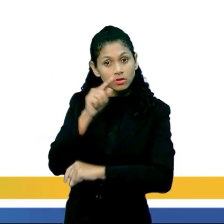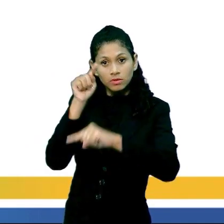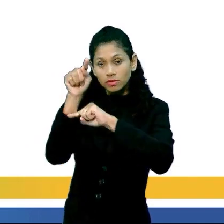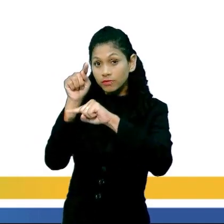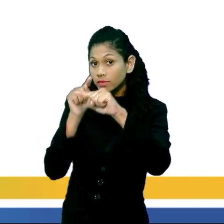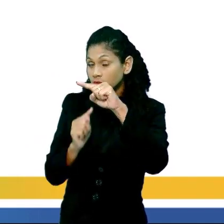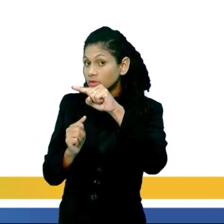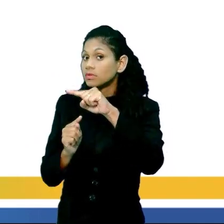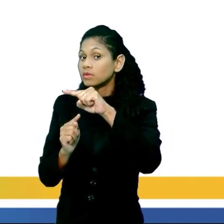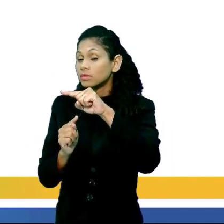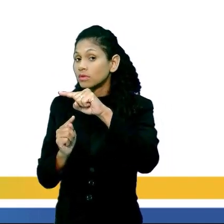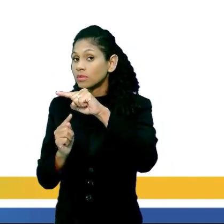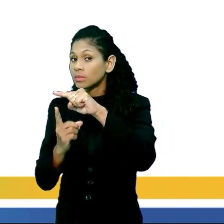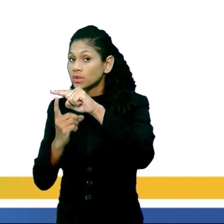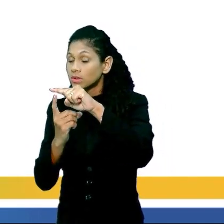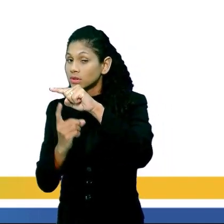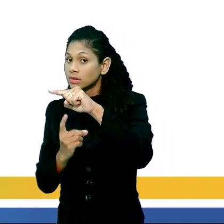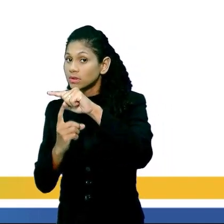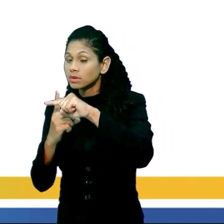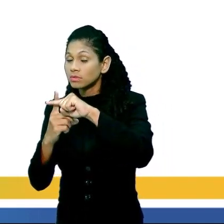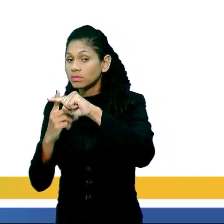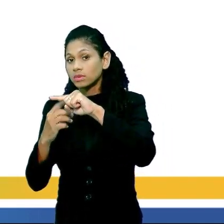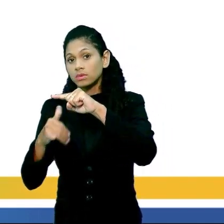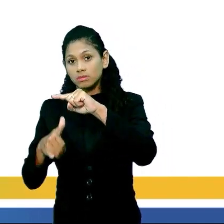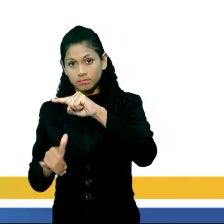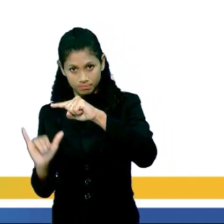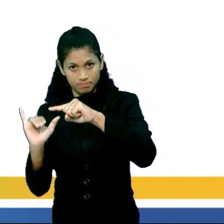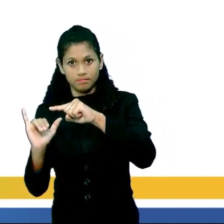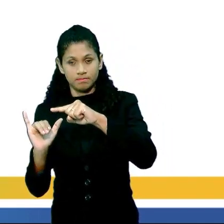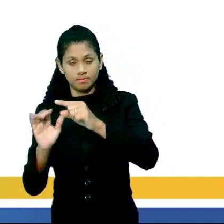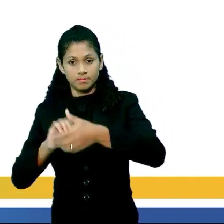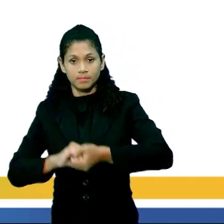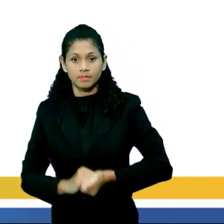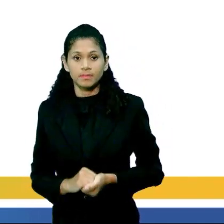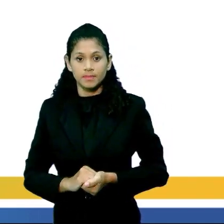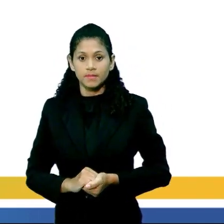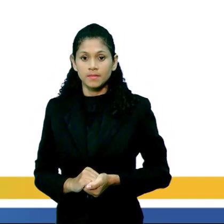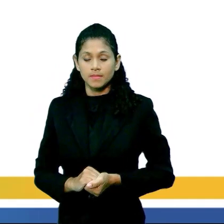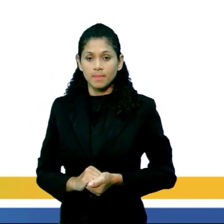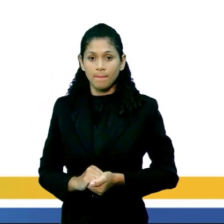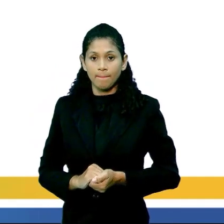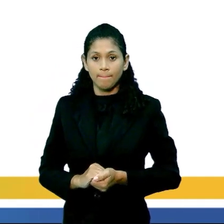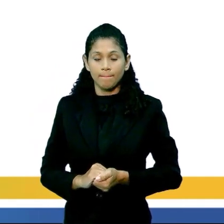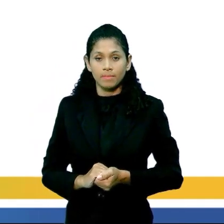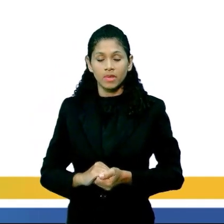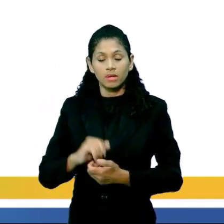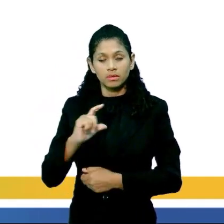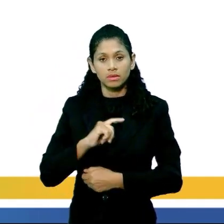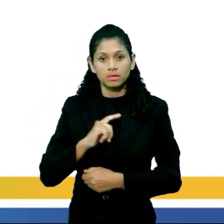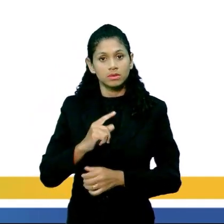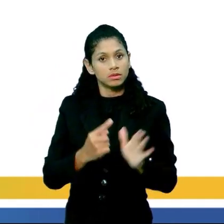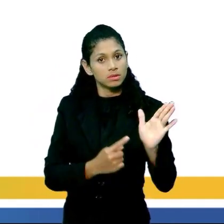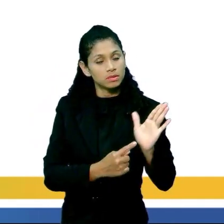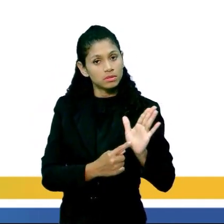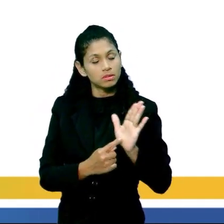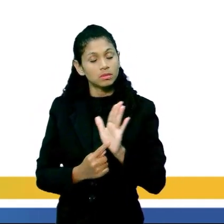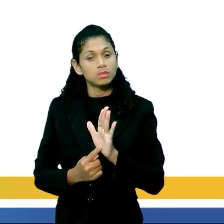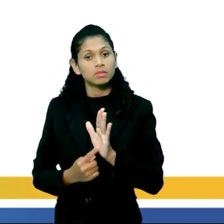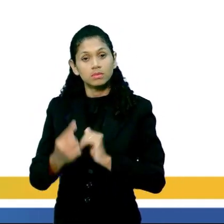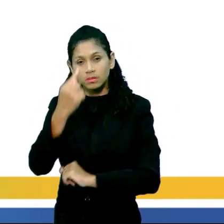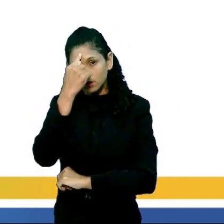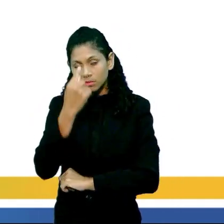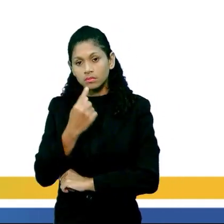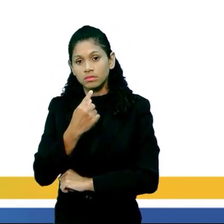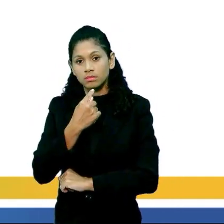vejamos. Então, olha aí. Eu deixei esse diagrama aí, eu deixei essa imagem bem visível para